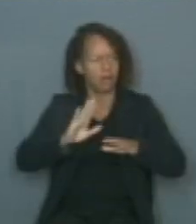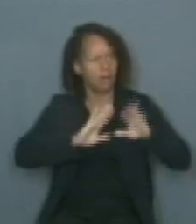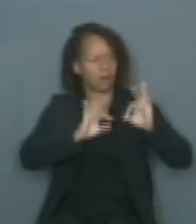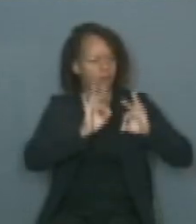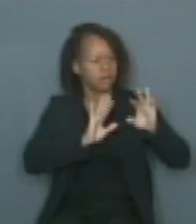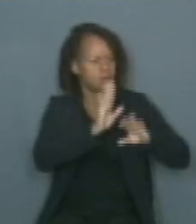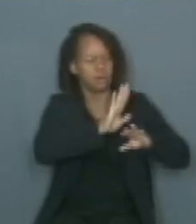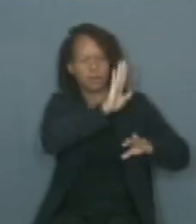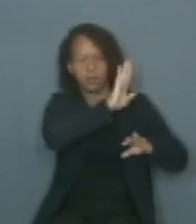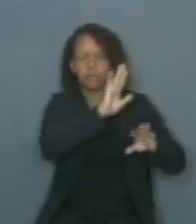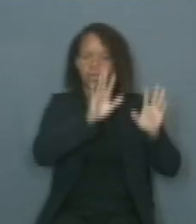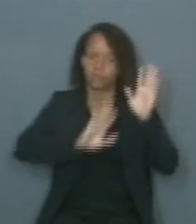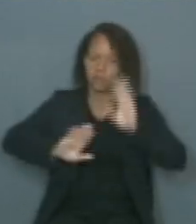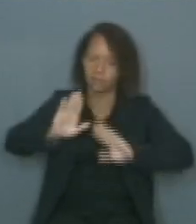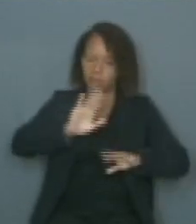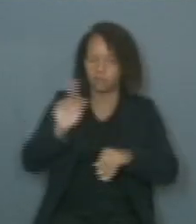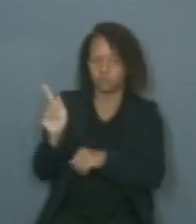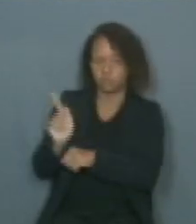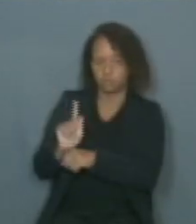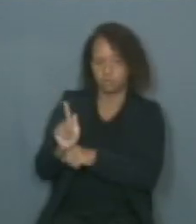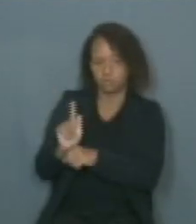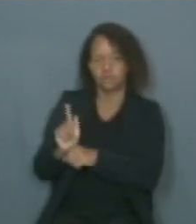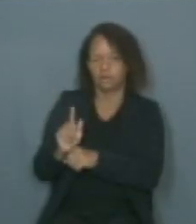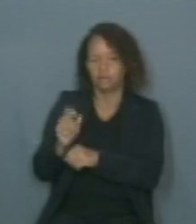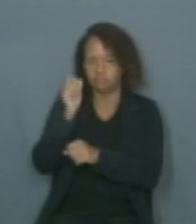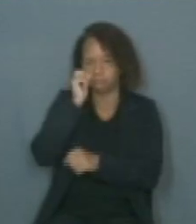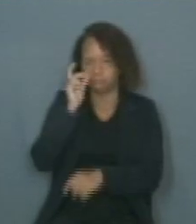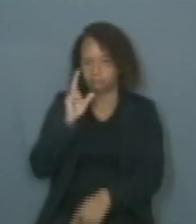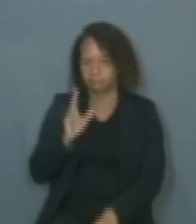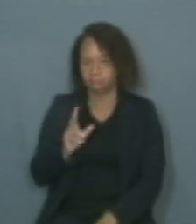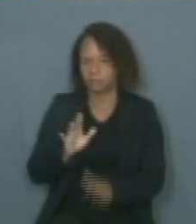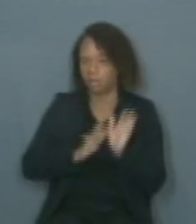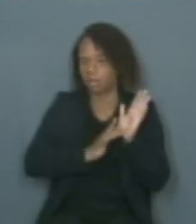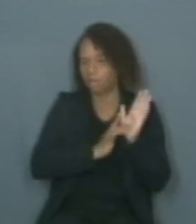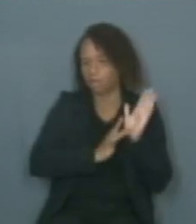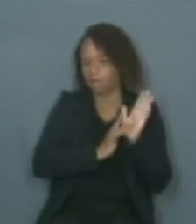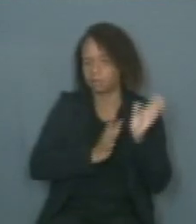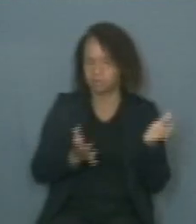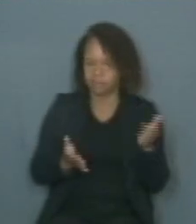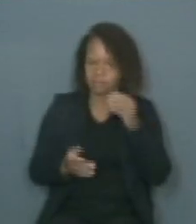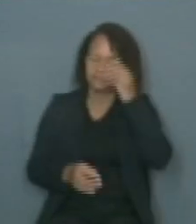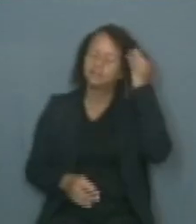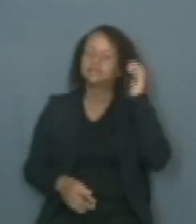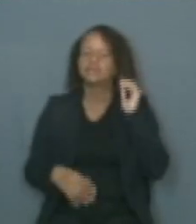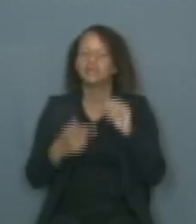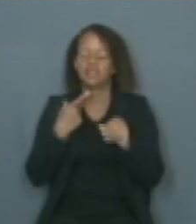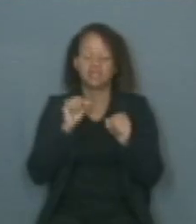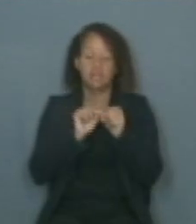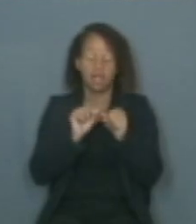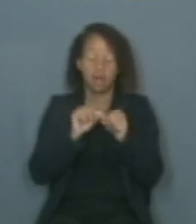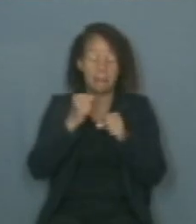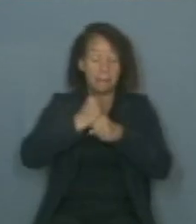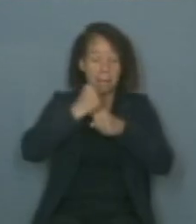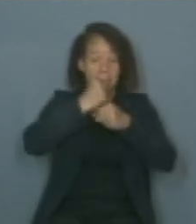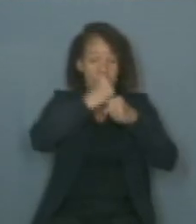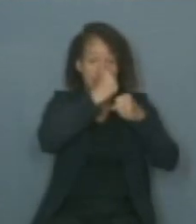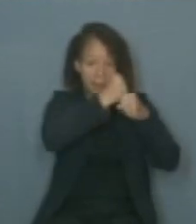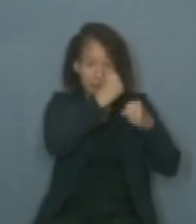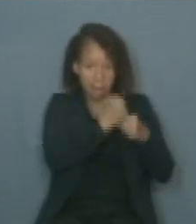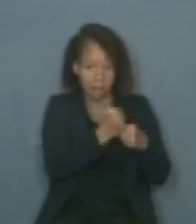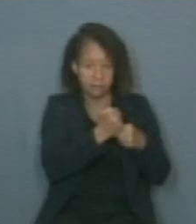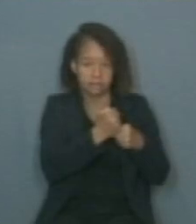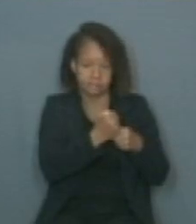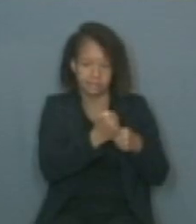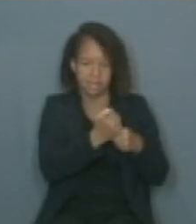tenham cuidado. O que essa gestão é expert é em fazer maquiagem. O que ele fala fazer obra em área de morro pode